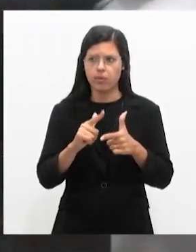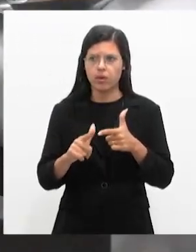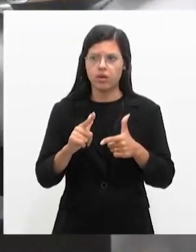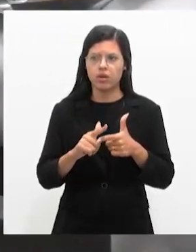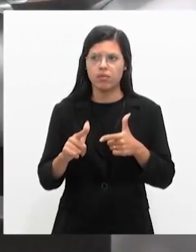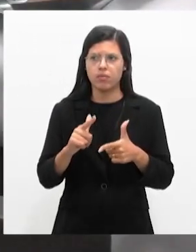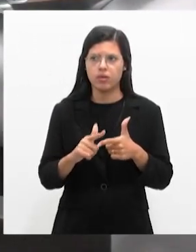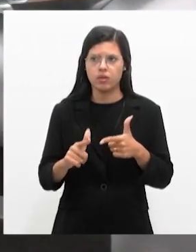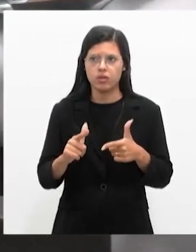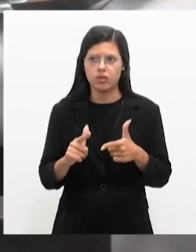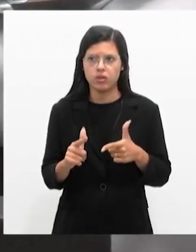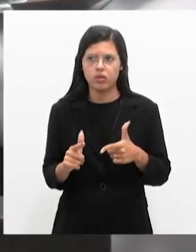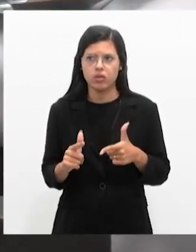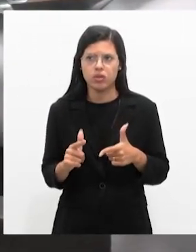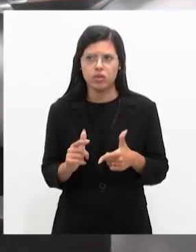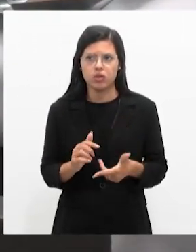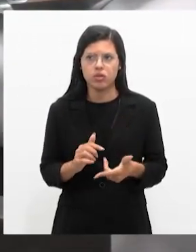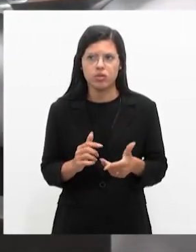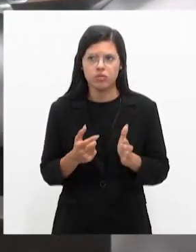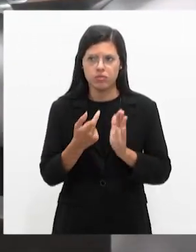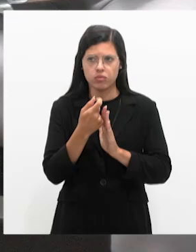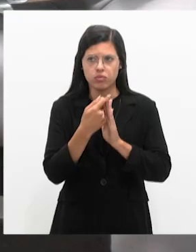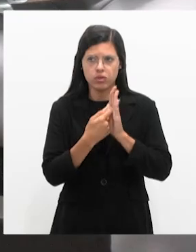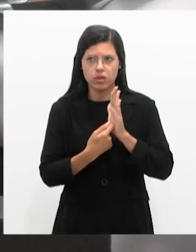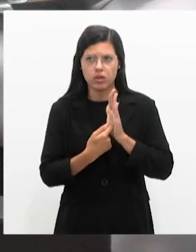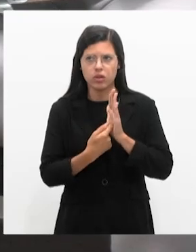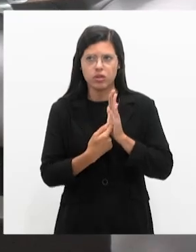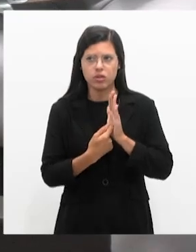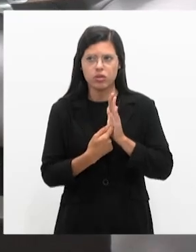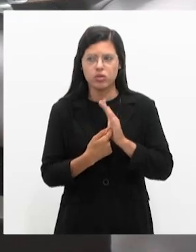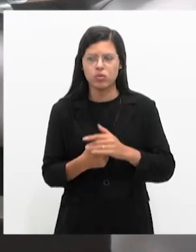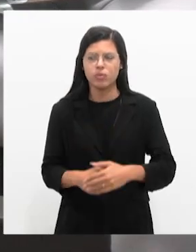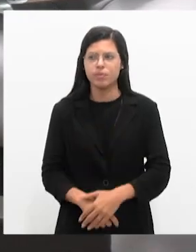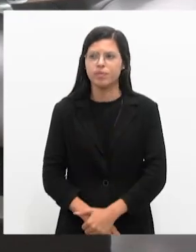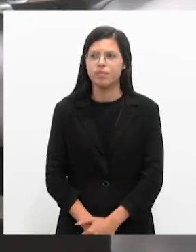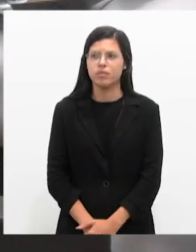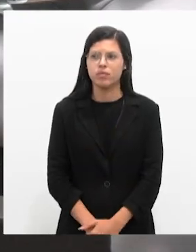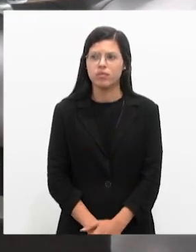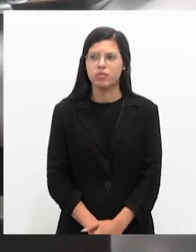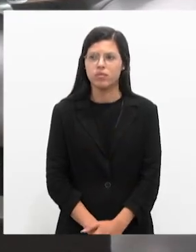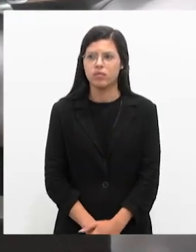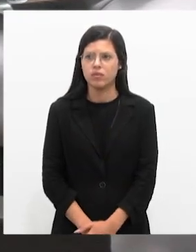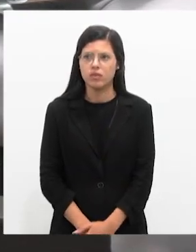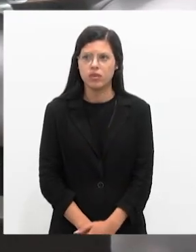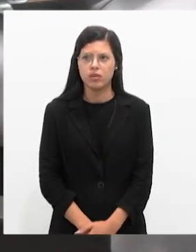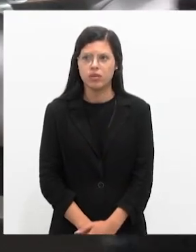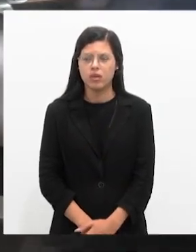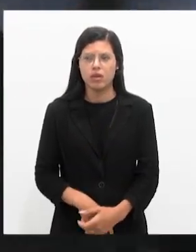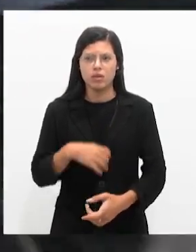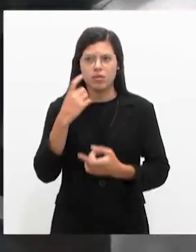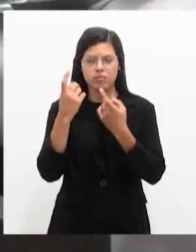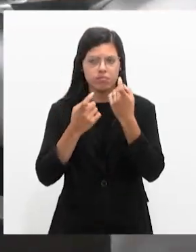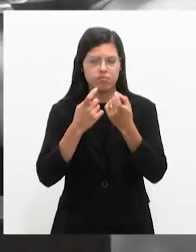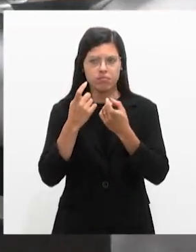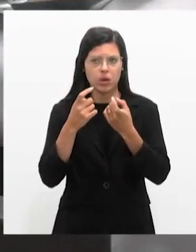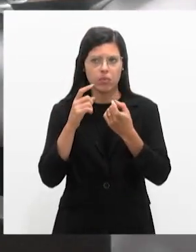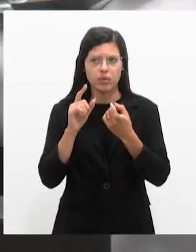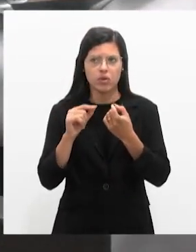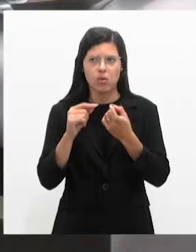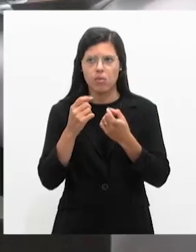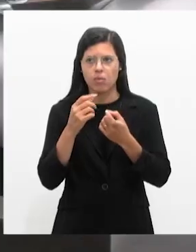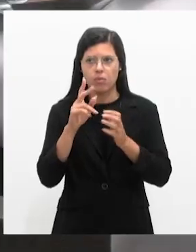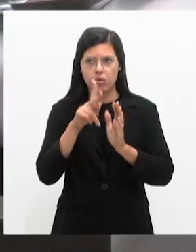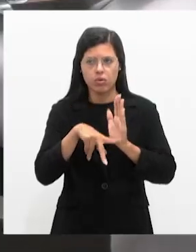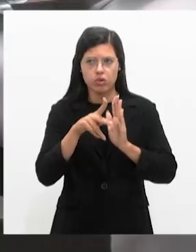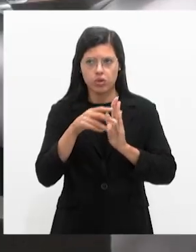né, mesmo redacional, né, no escopo do projeto. Mas aí fica a preocupação, um projeto que é bom no mérito, um